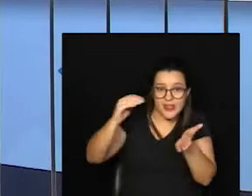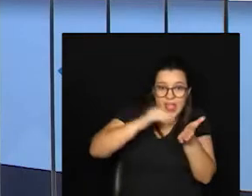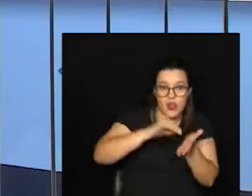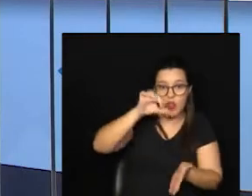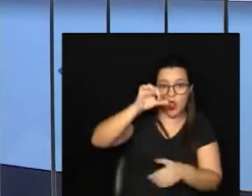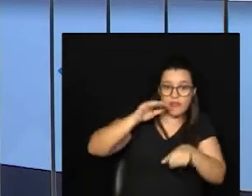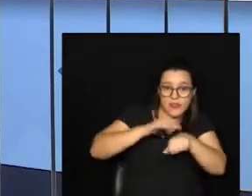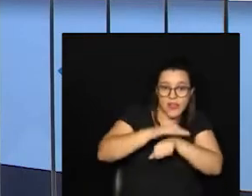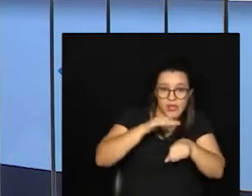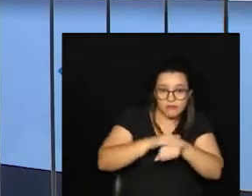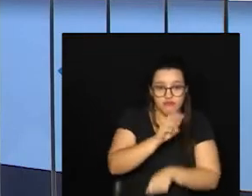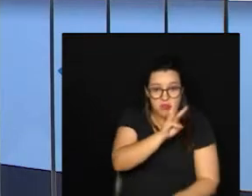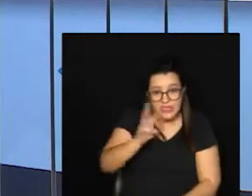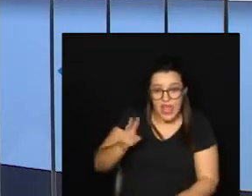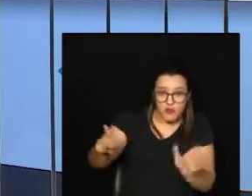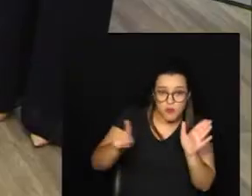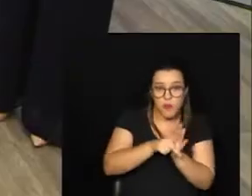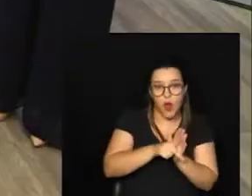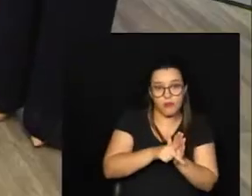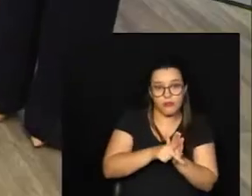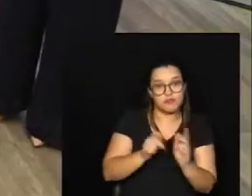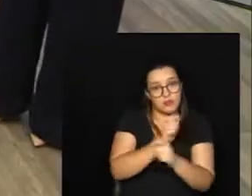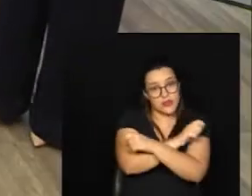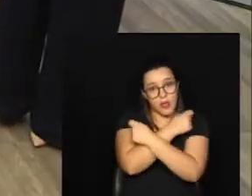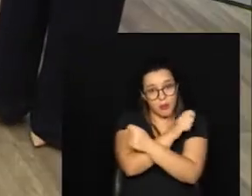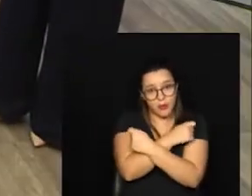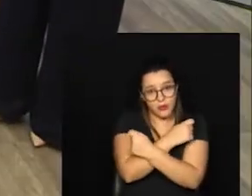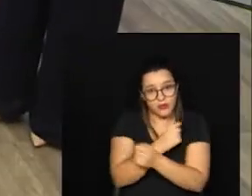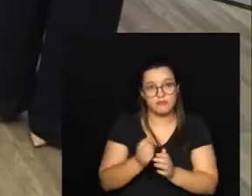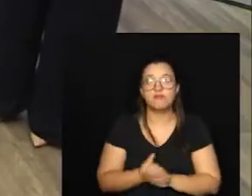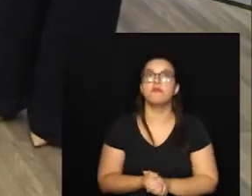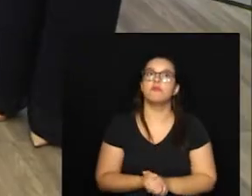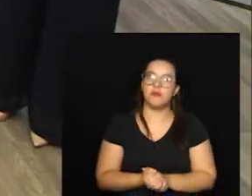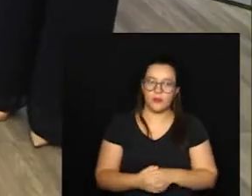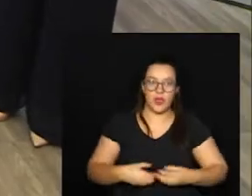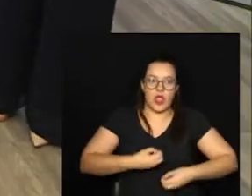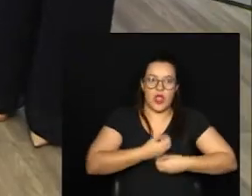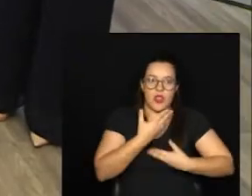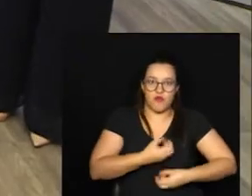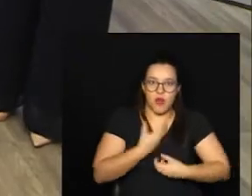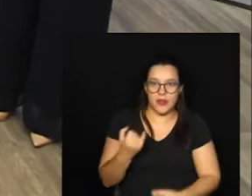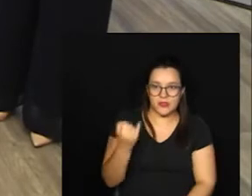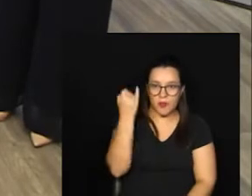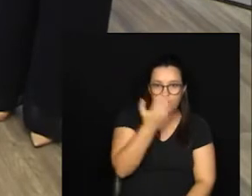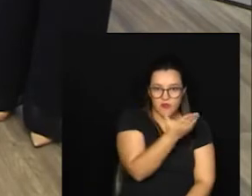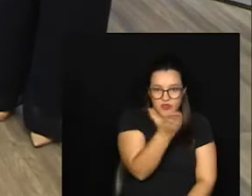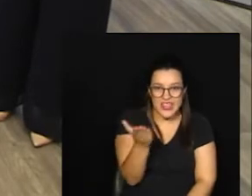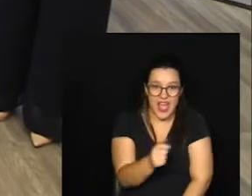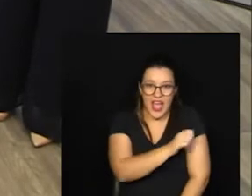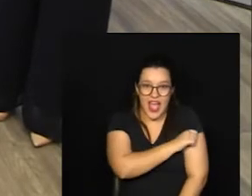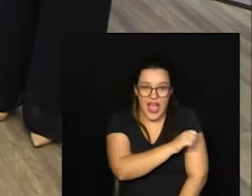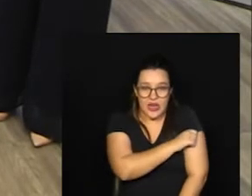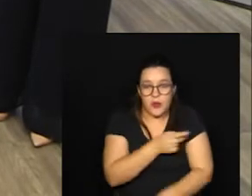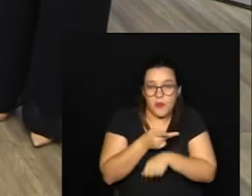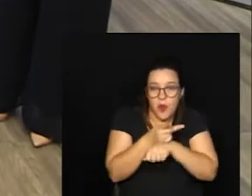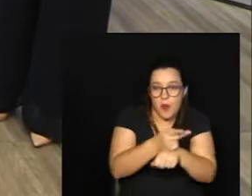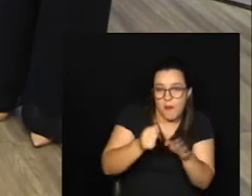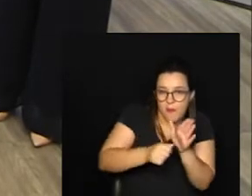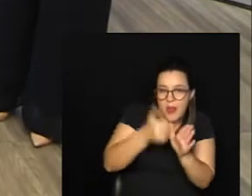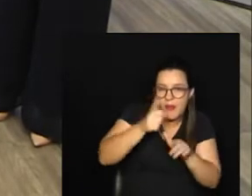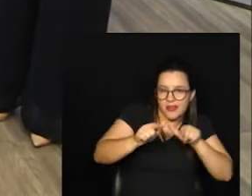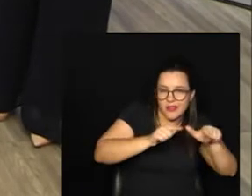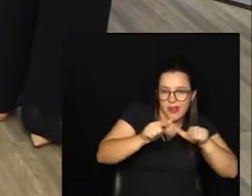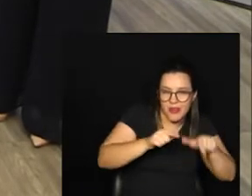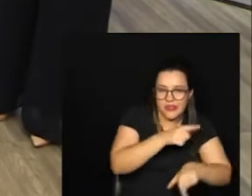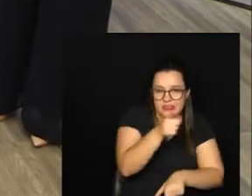9h às 21h no site da universidade. Informações importantes, então, aí para você que está em busca do primeiro emprego, que você que